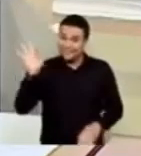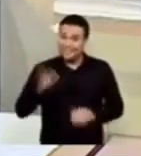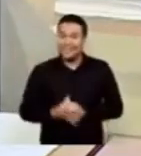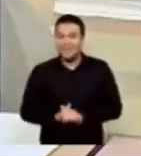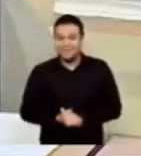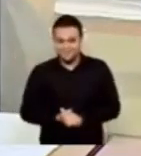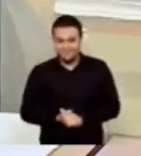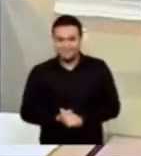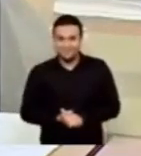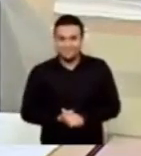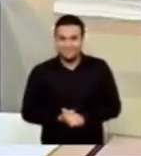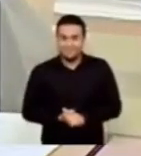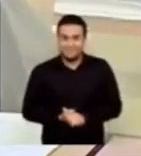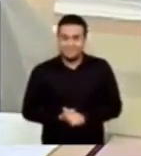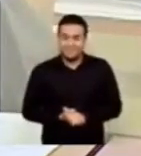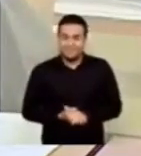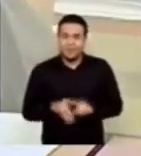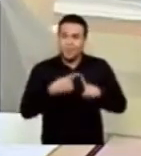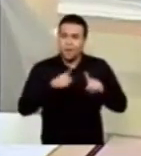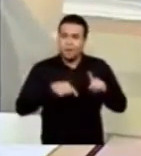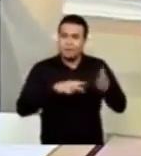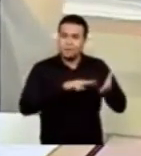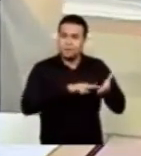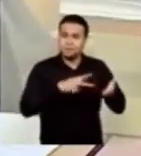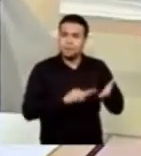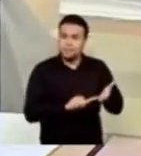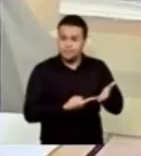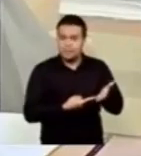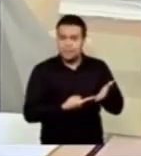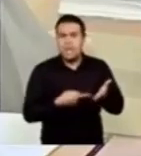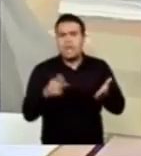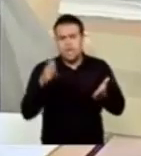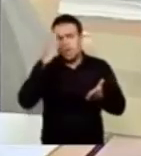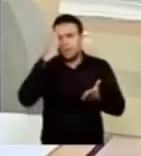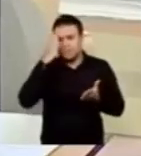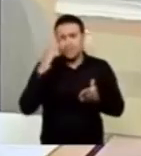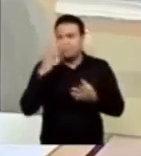esse escape hoje de interpretativo. Obviamente isso não tem nada a ver.